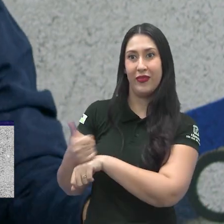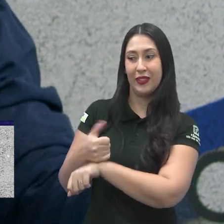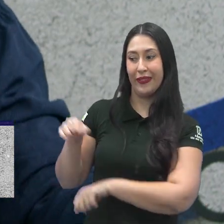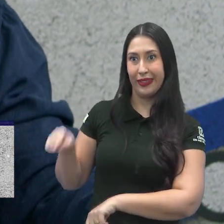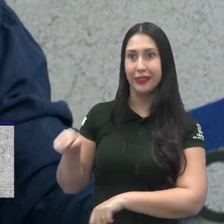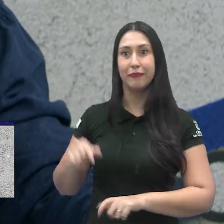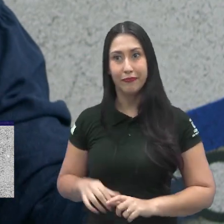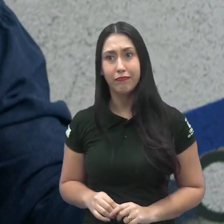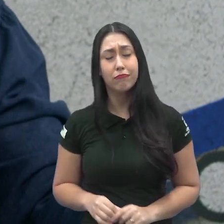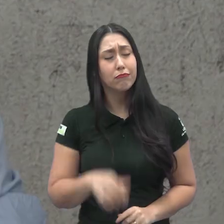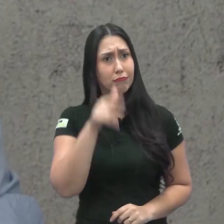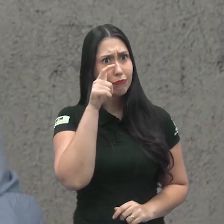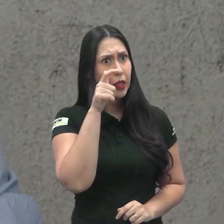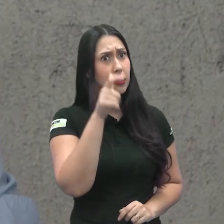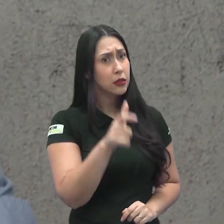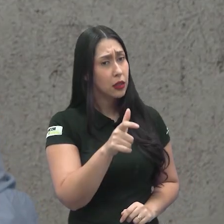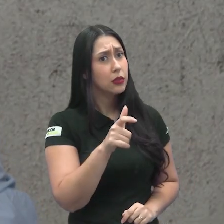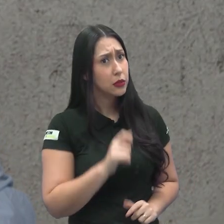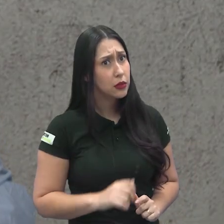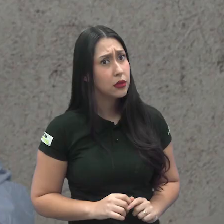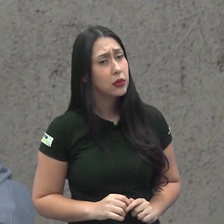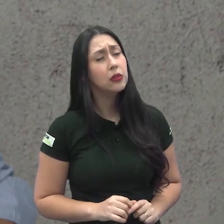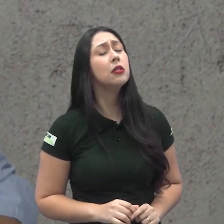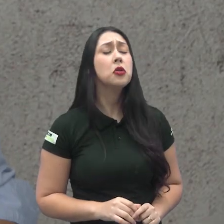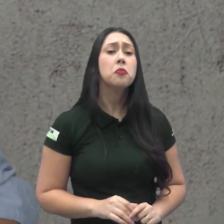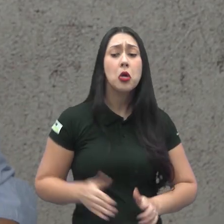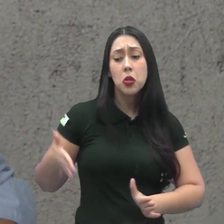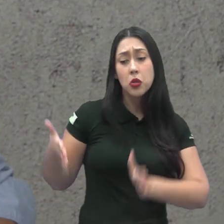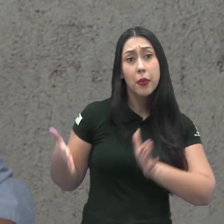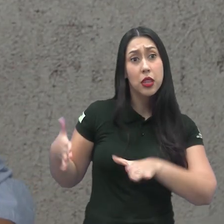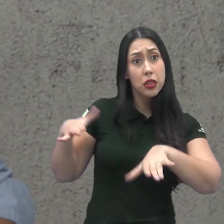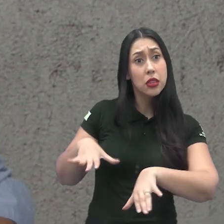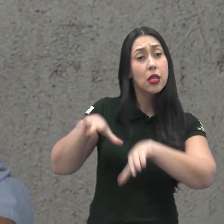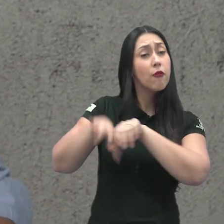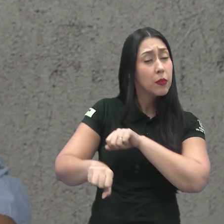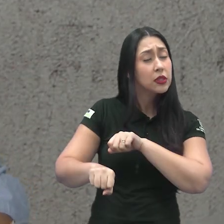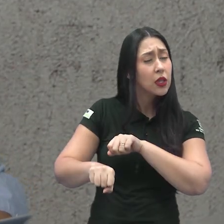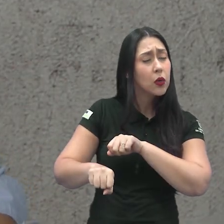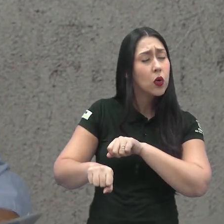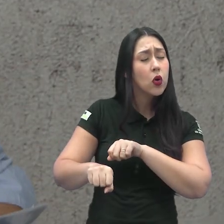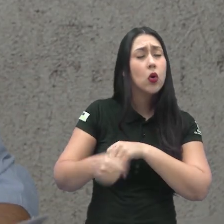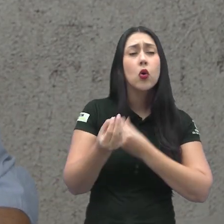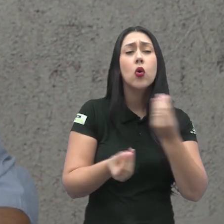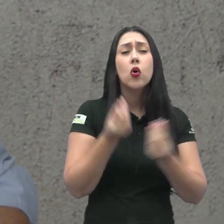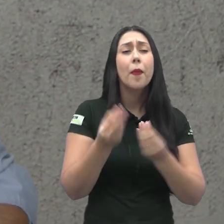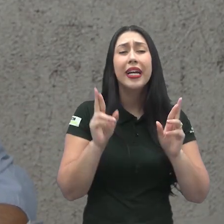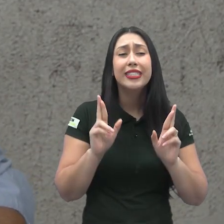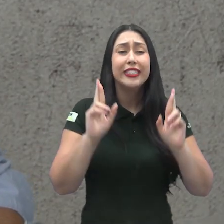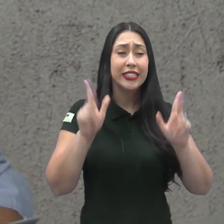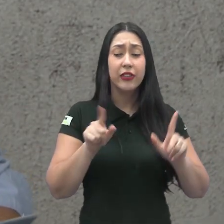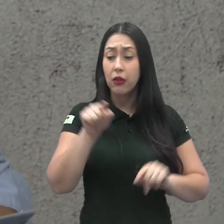relações internacionais. Muito interessante, viu, Fernando? Na formação, o que significa, na verdade, o que diferencia